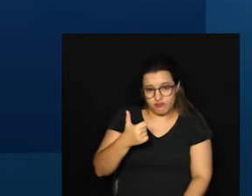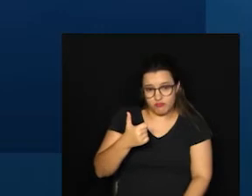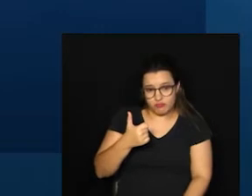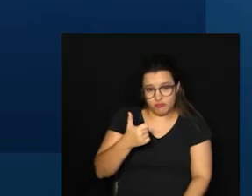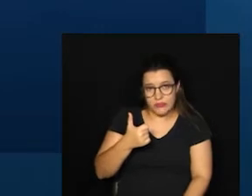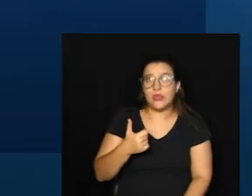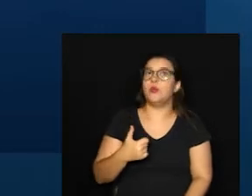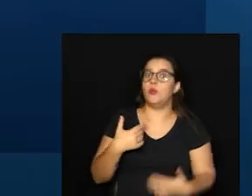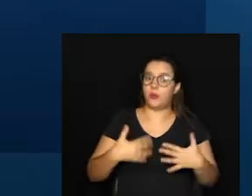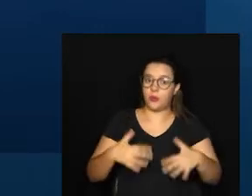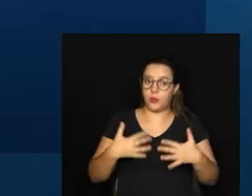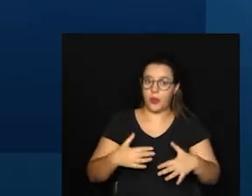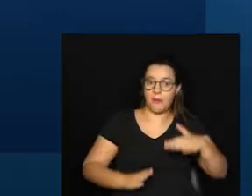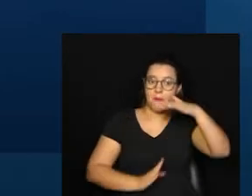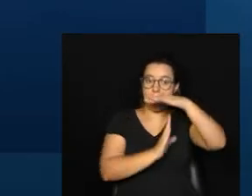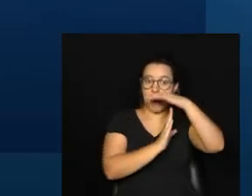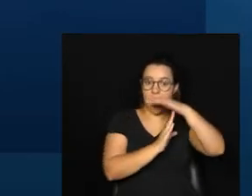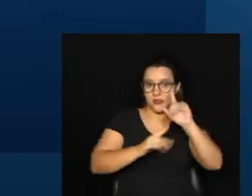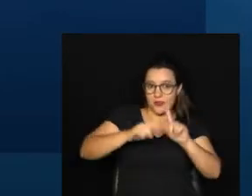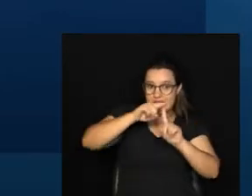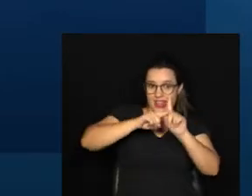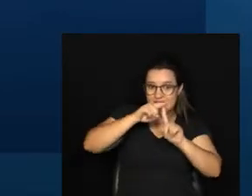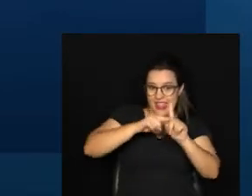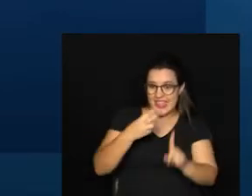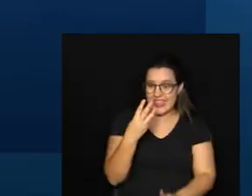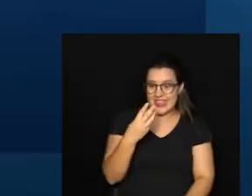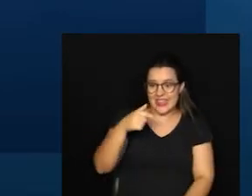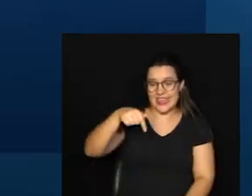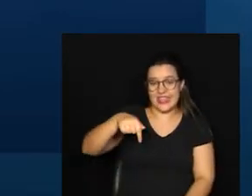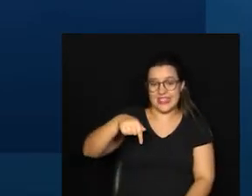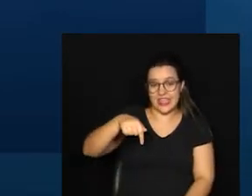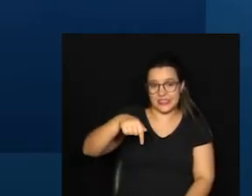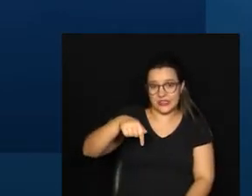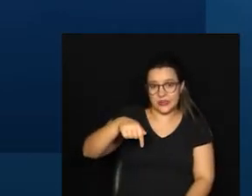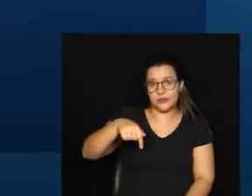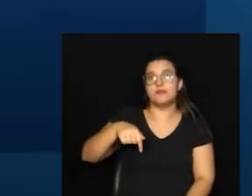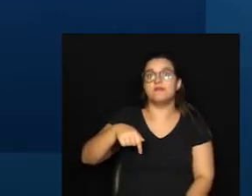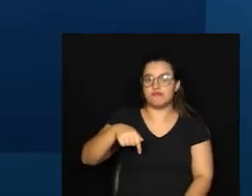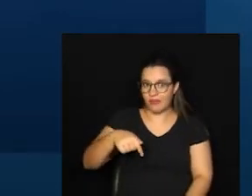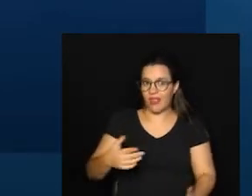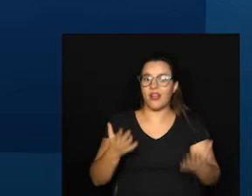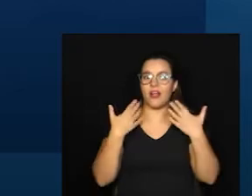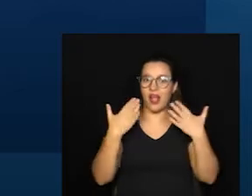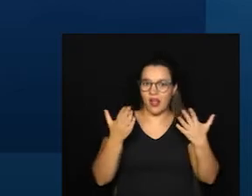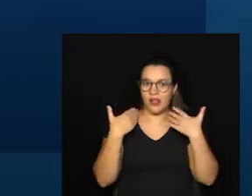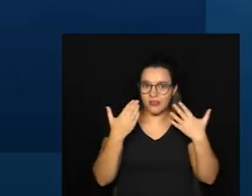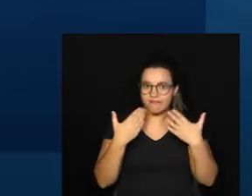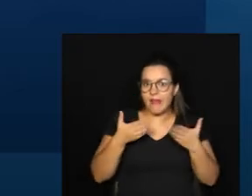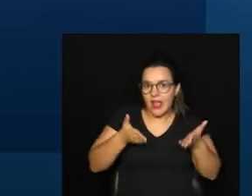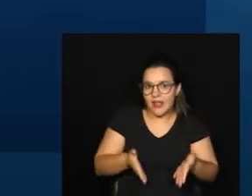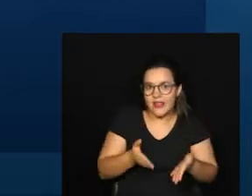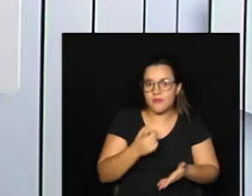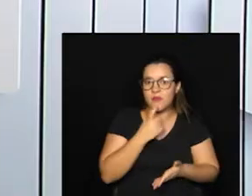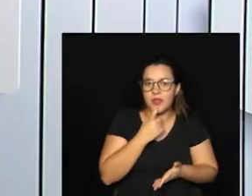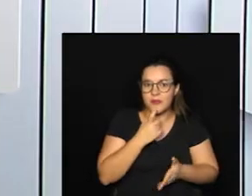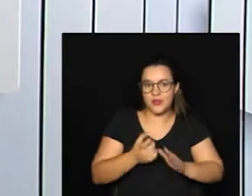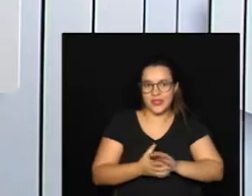já é alta, e a máxima podendo chegar aos 37 graus aqui na cidade de